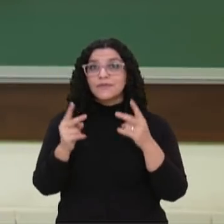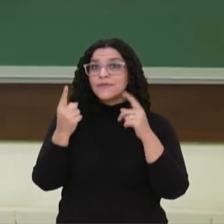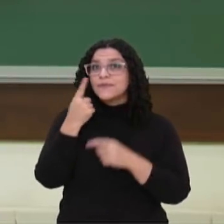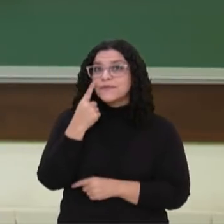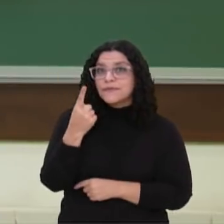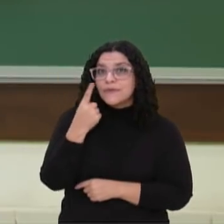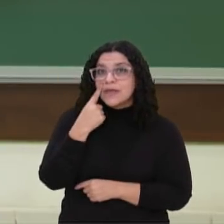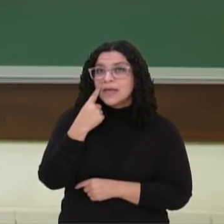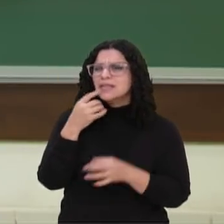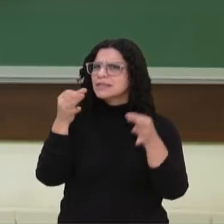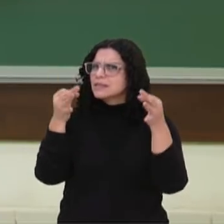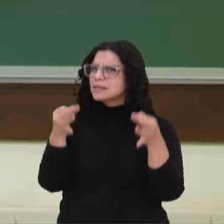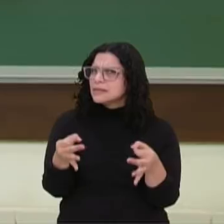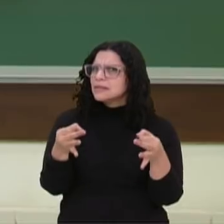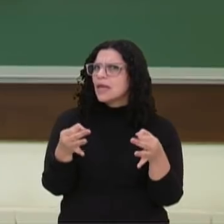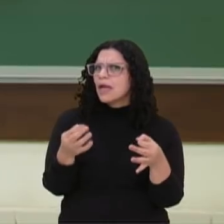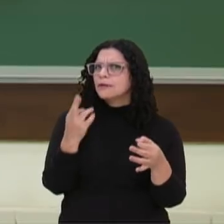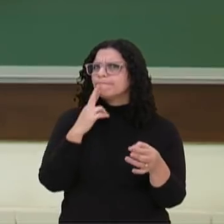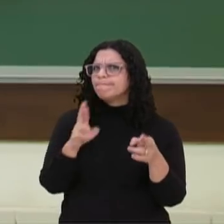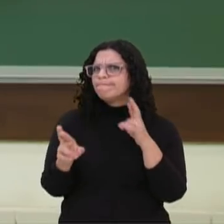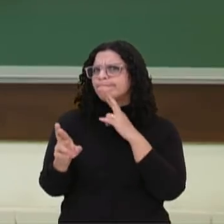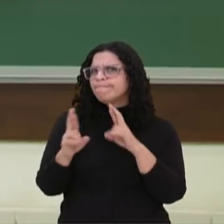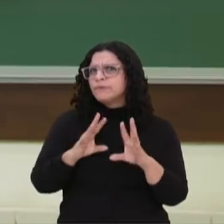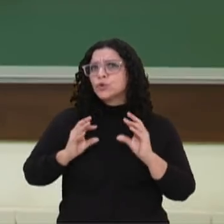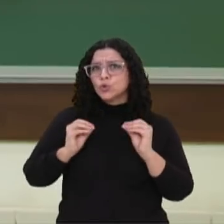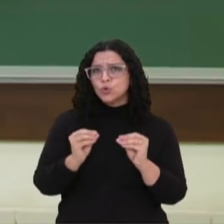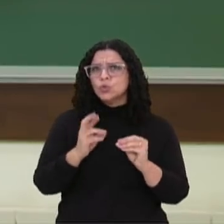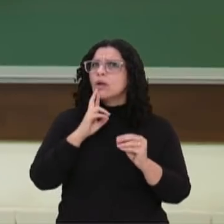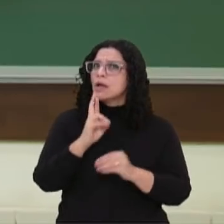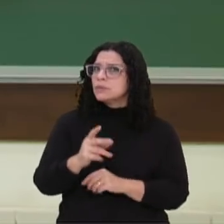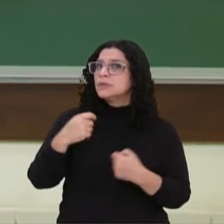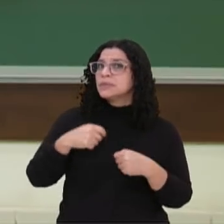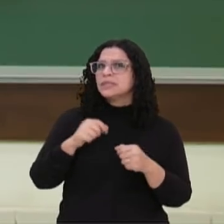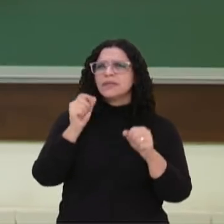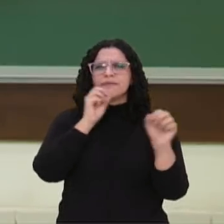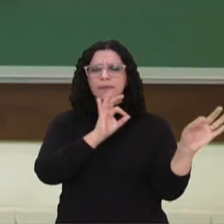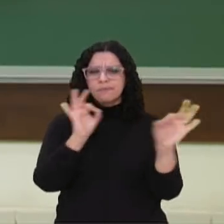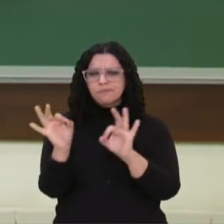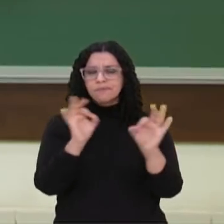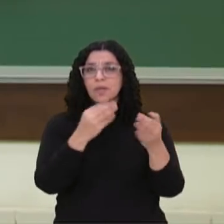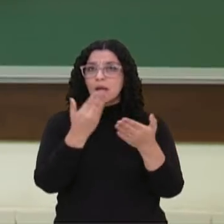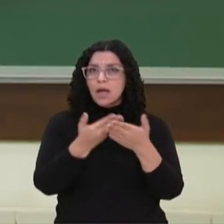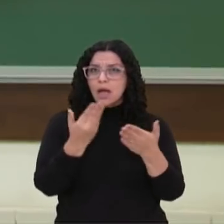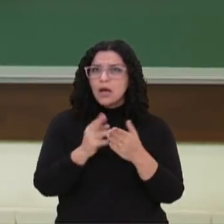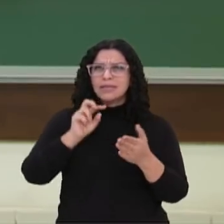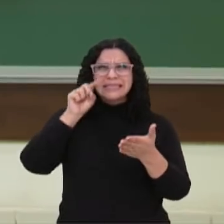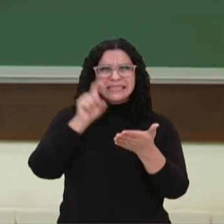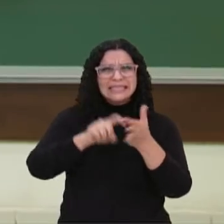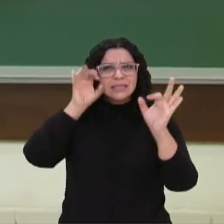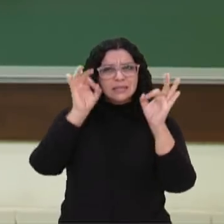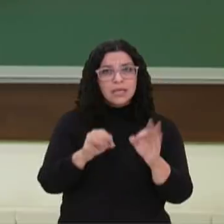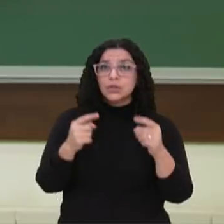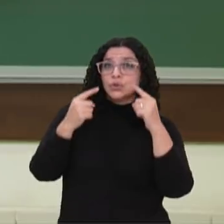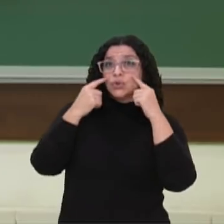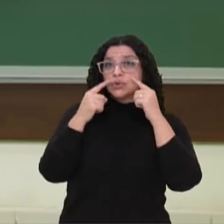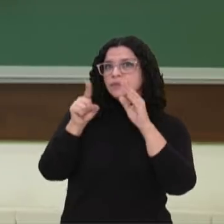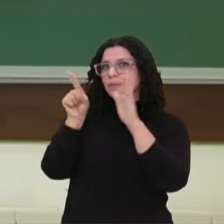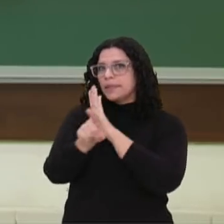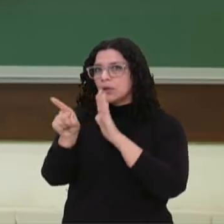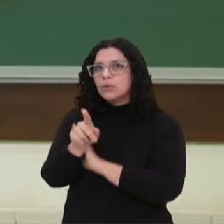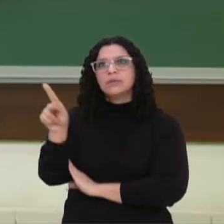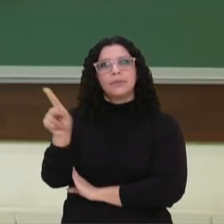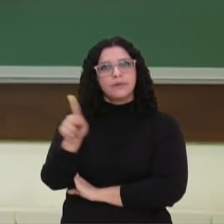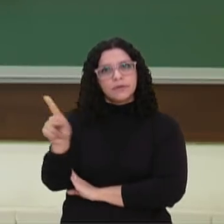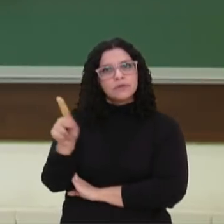lá direitinho, verifiquem as aulas, cliquem lá certinho, se tiver alguma dúvida, pergunte para o